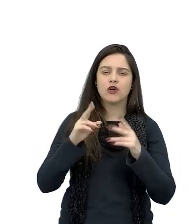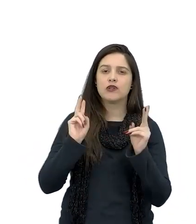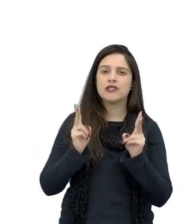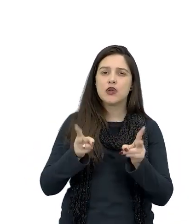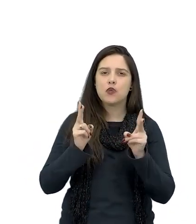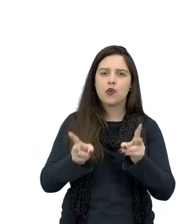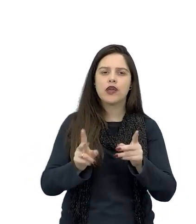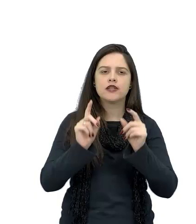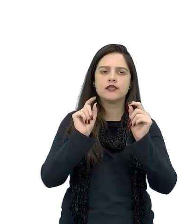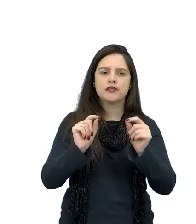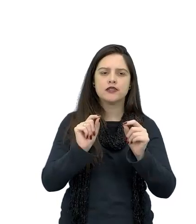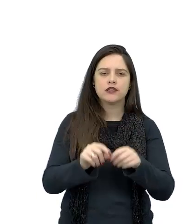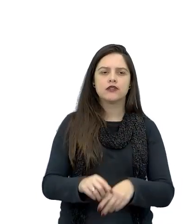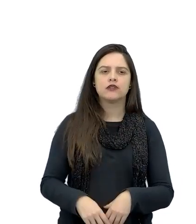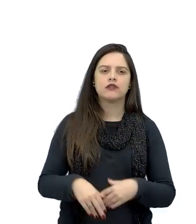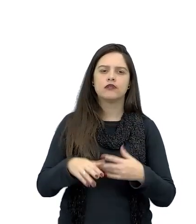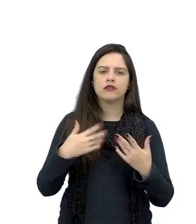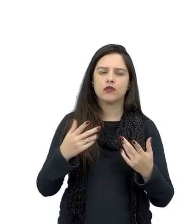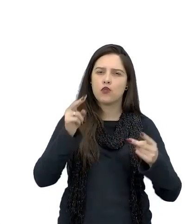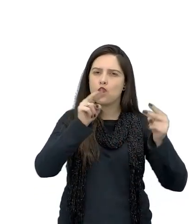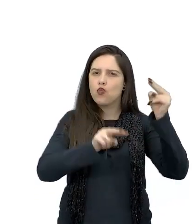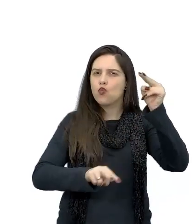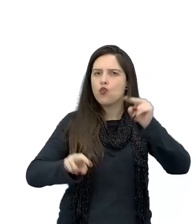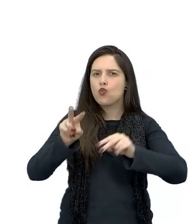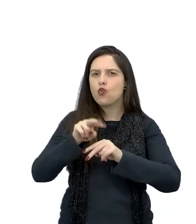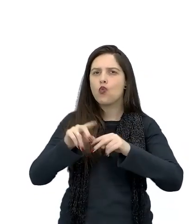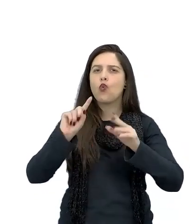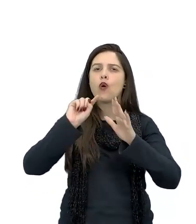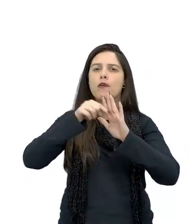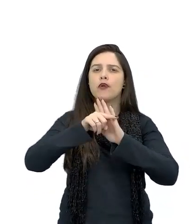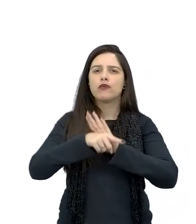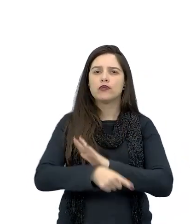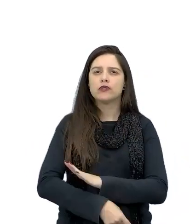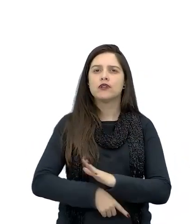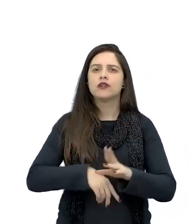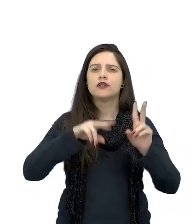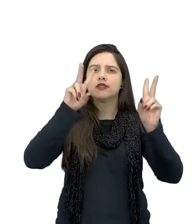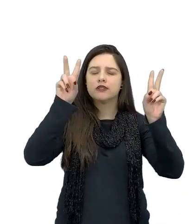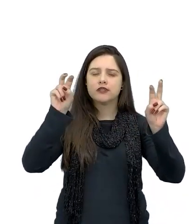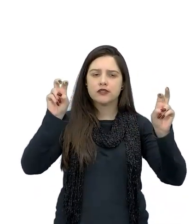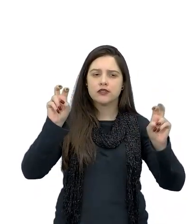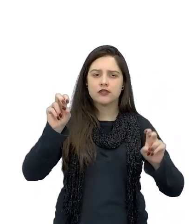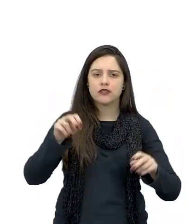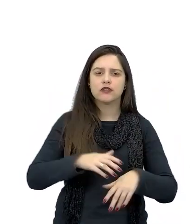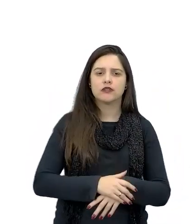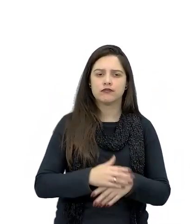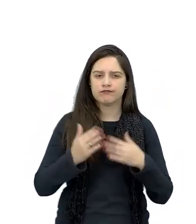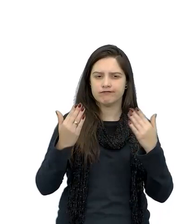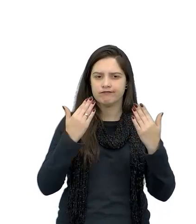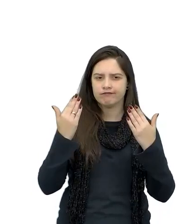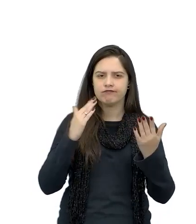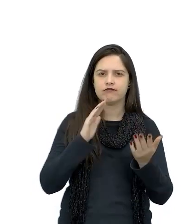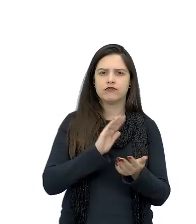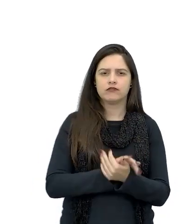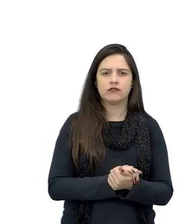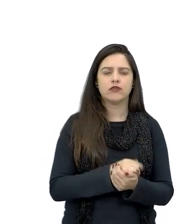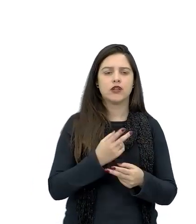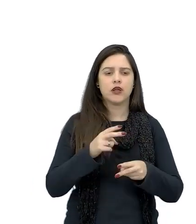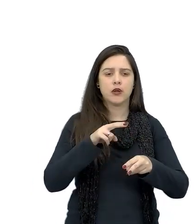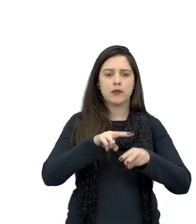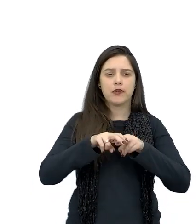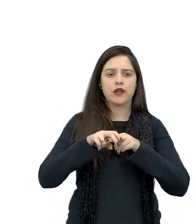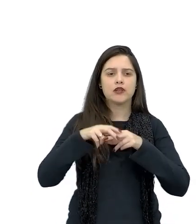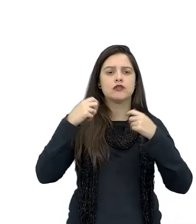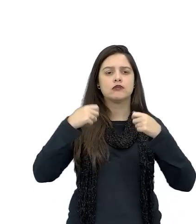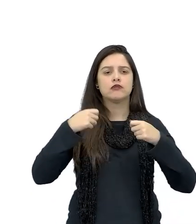sequência, assim, termos um olhar aprofundado para as questões ainda não resolvidas. Para isso é